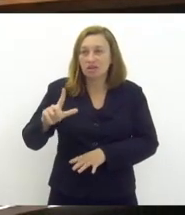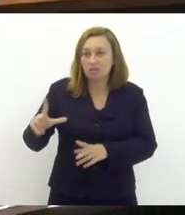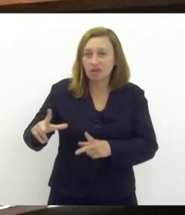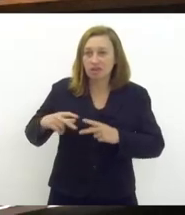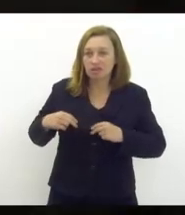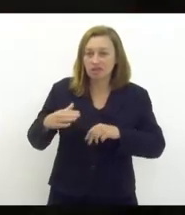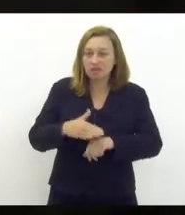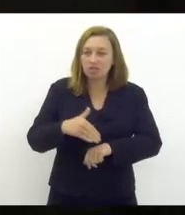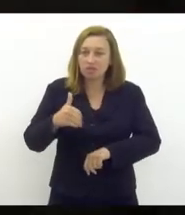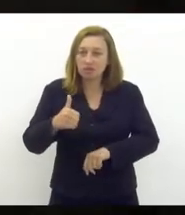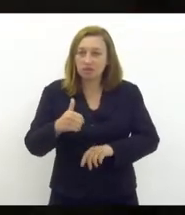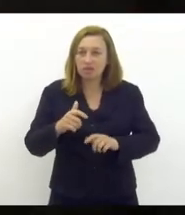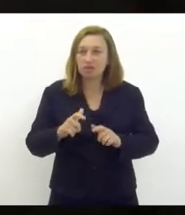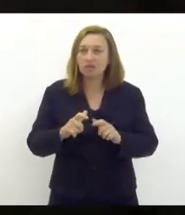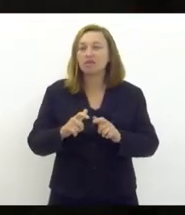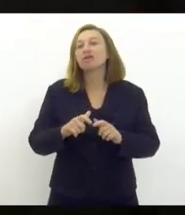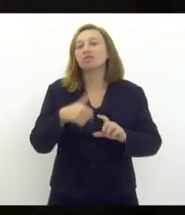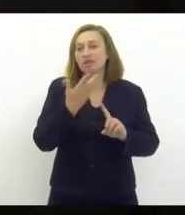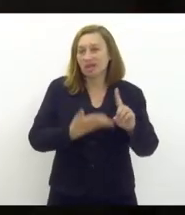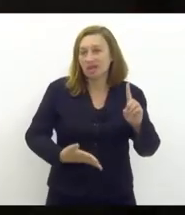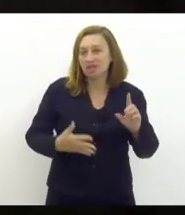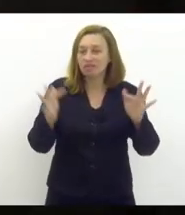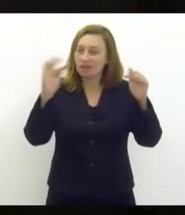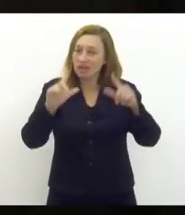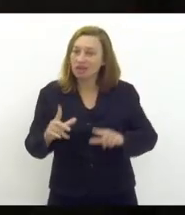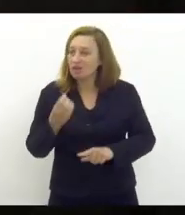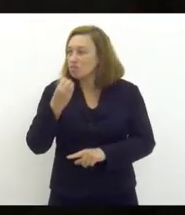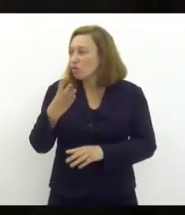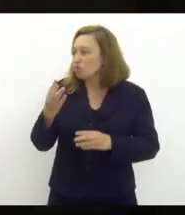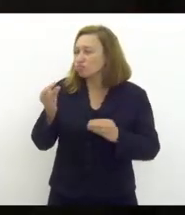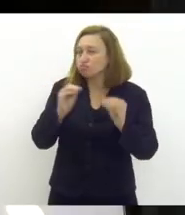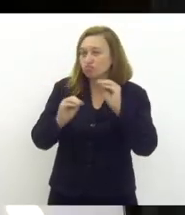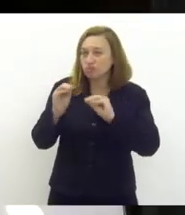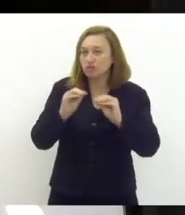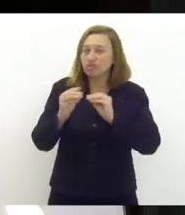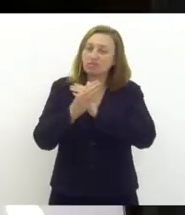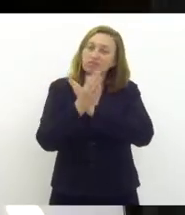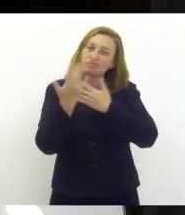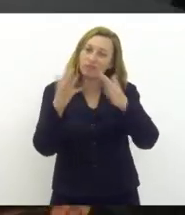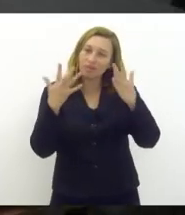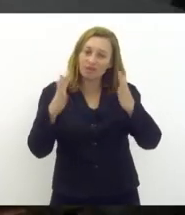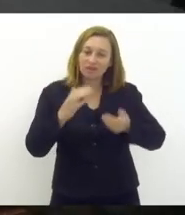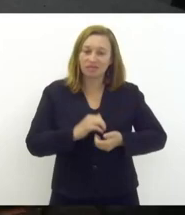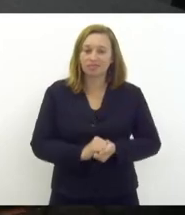homenagem fico feliz tá bom Um beijo grande para você e